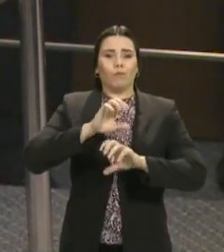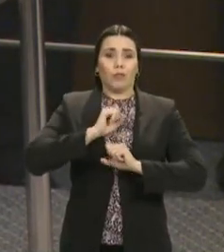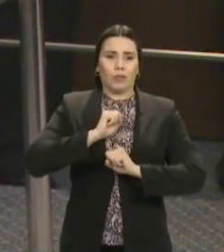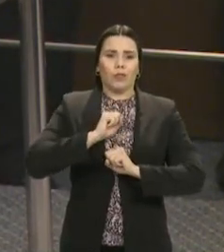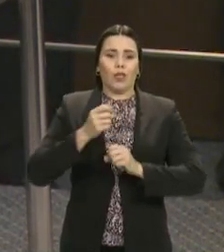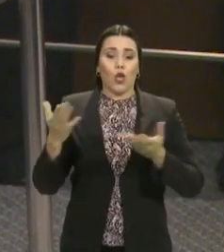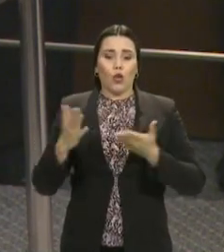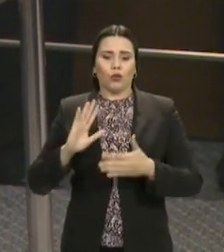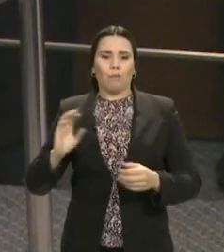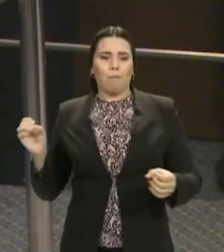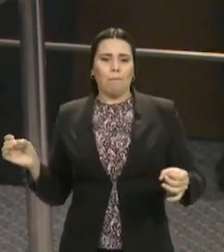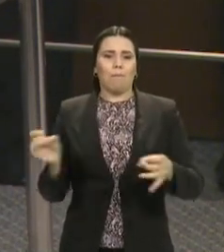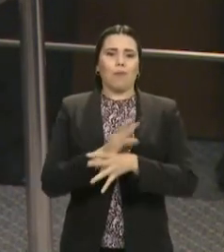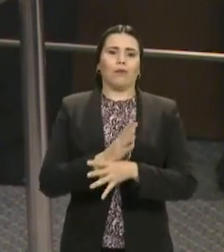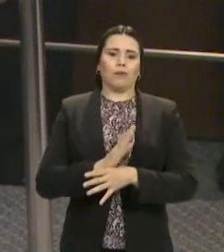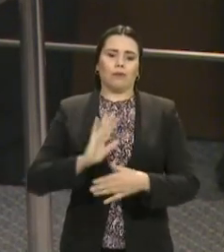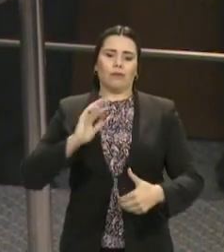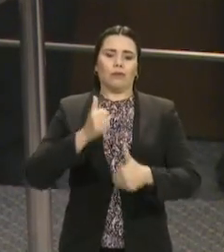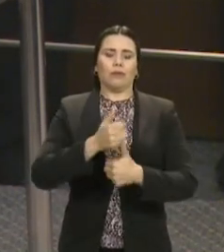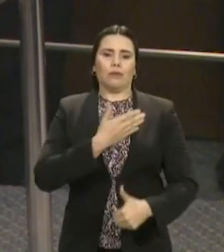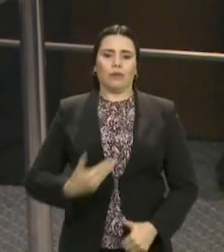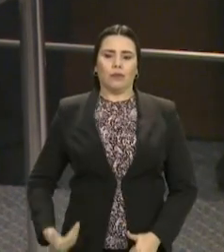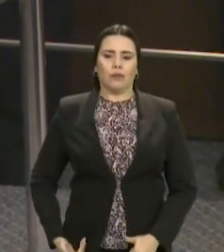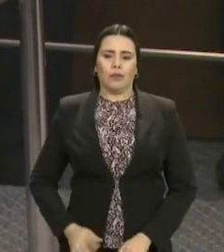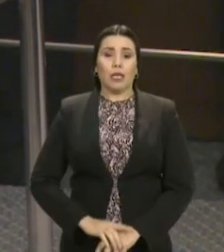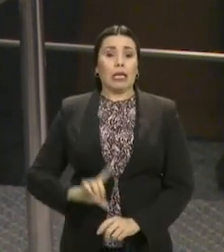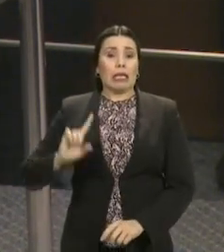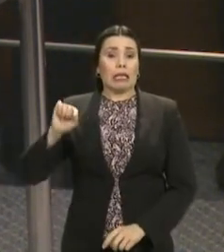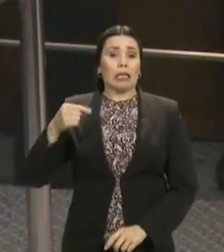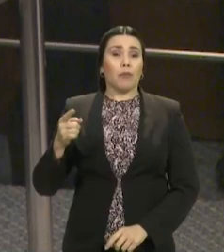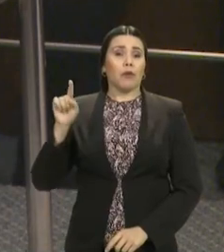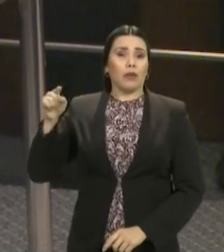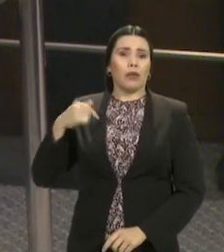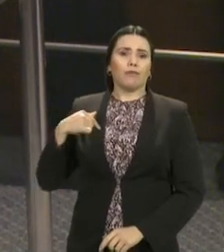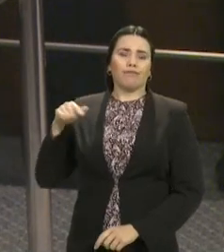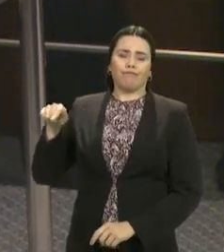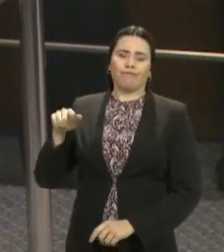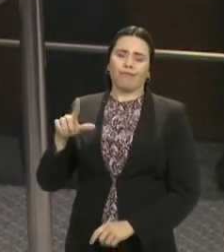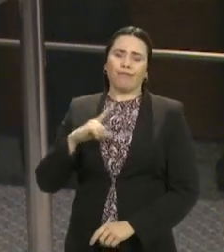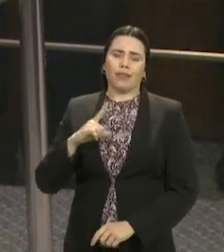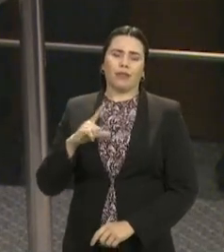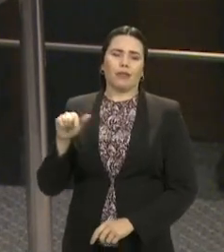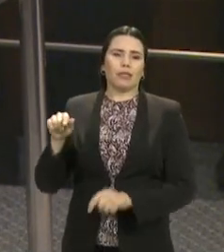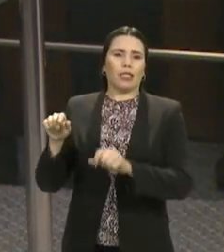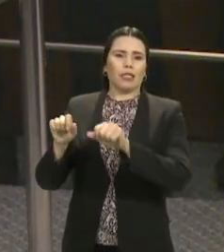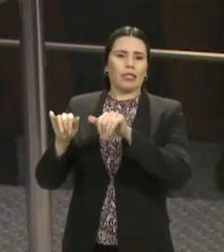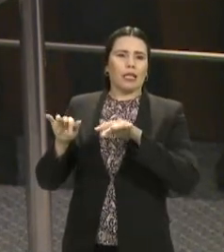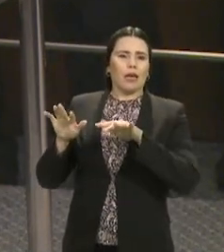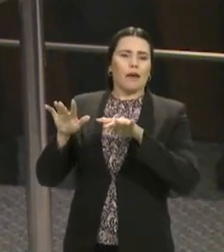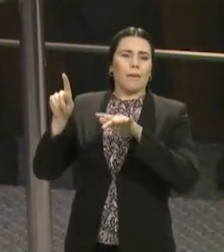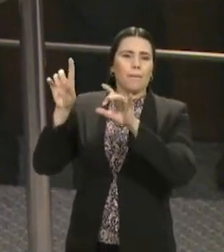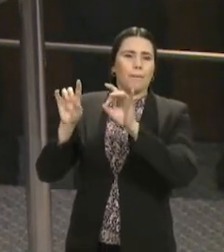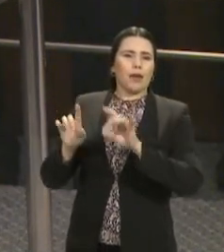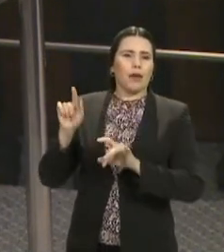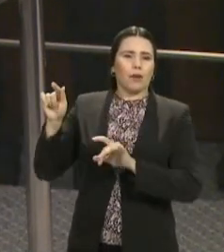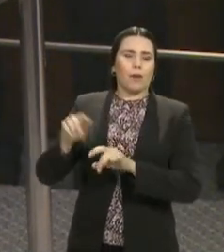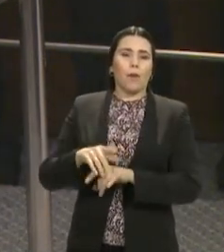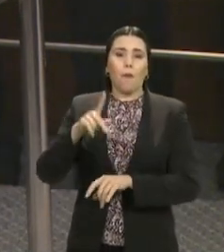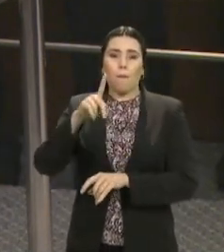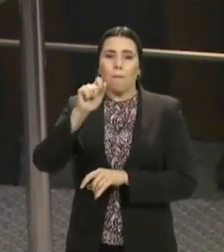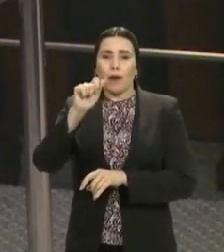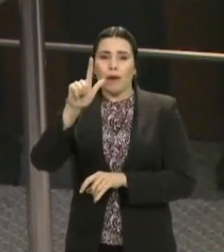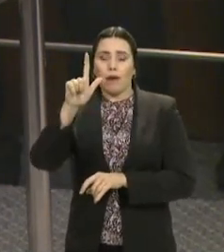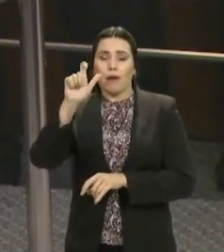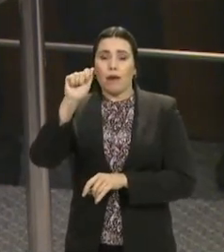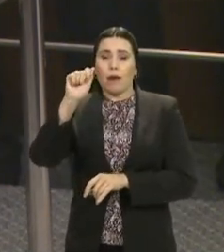faixa oficial do governador Flávio Dino. Eu não tenho dúvida que aquela faixa, ela vai trazer para